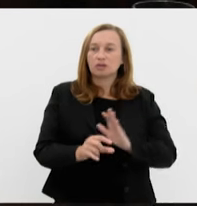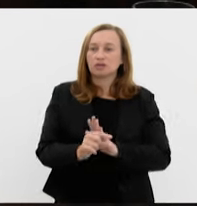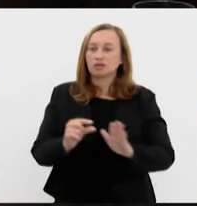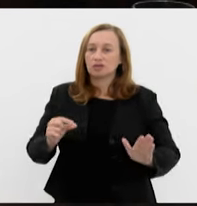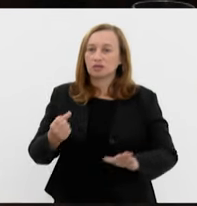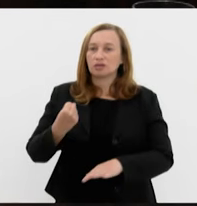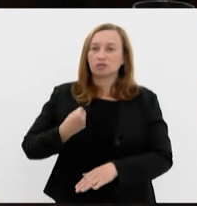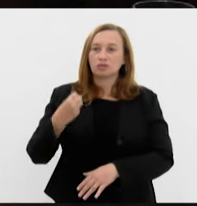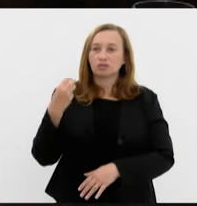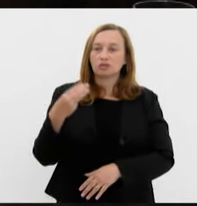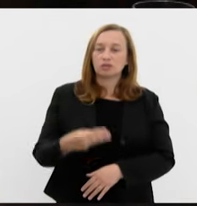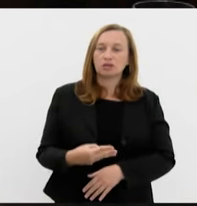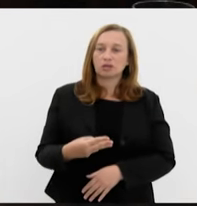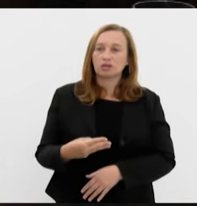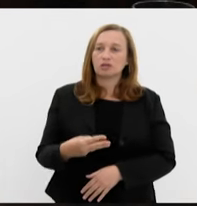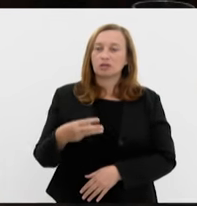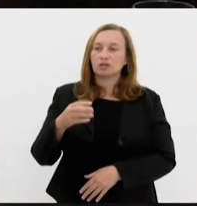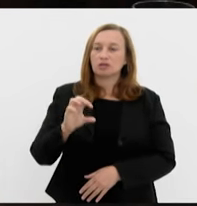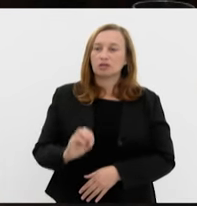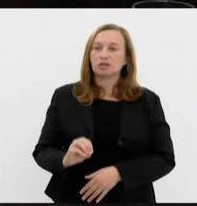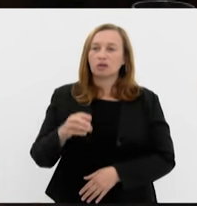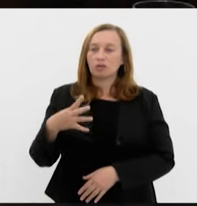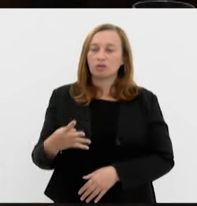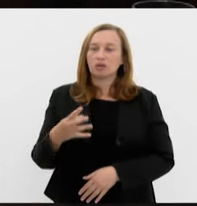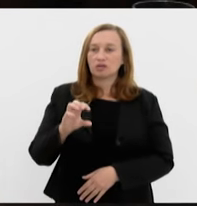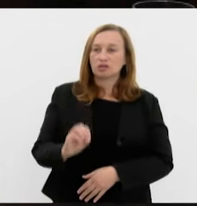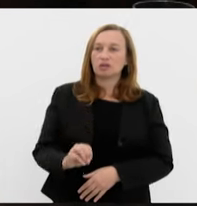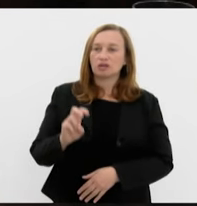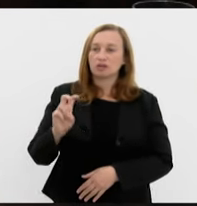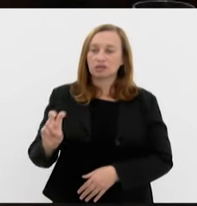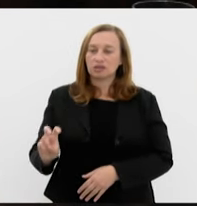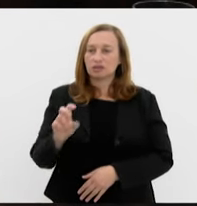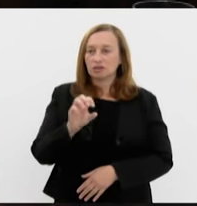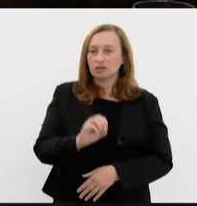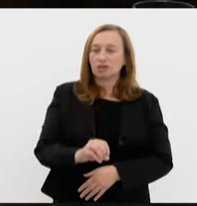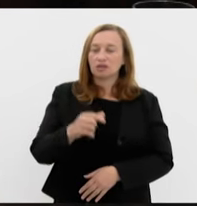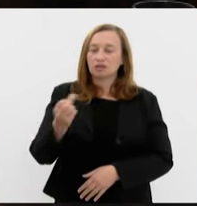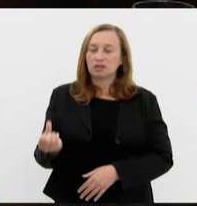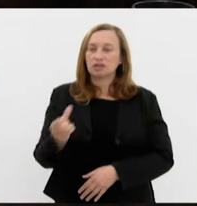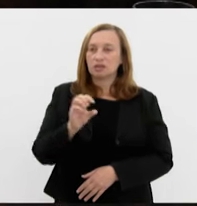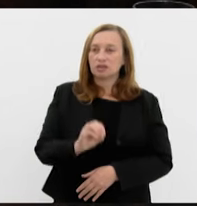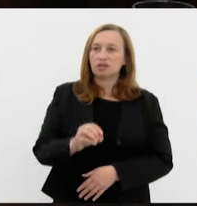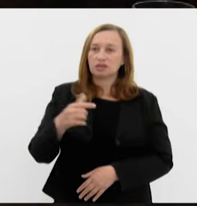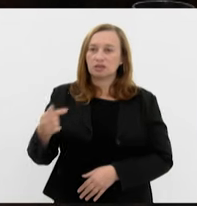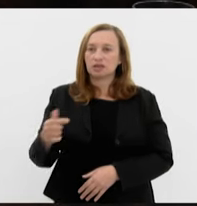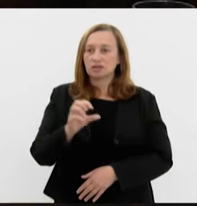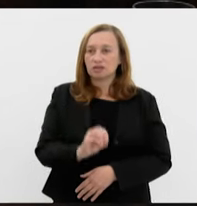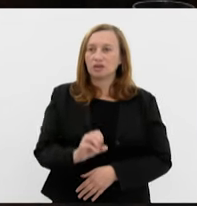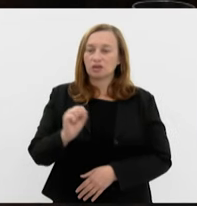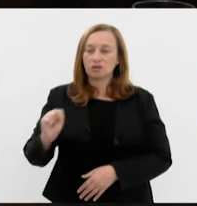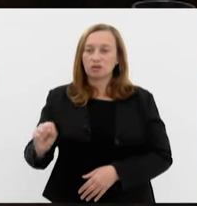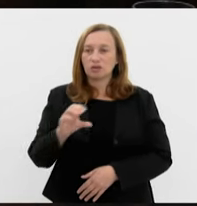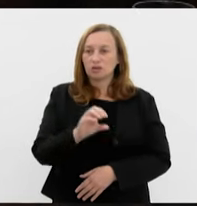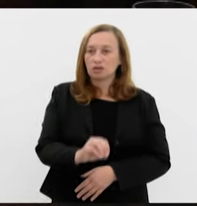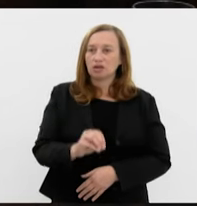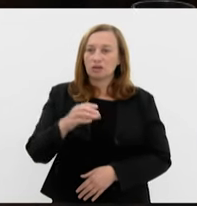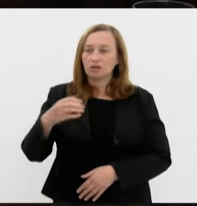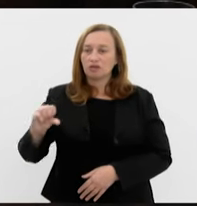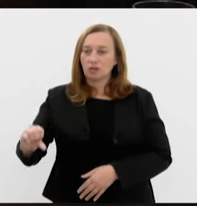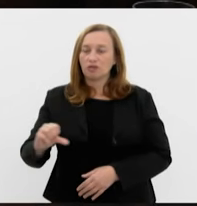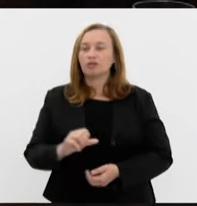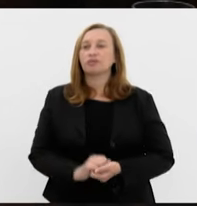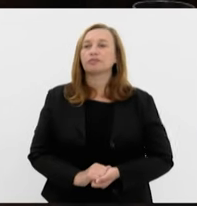número 3 04 05 06 07 08 e